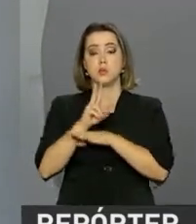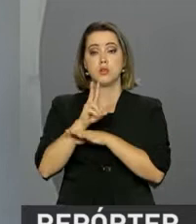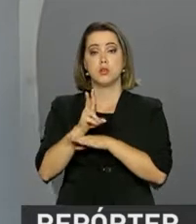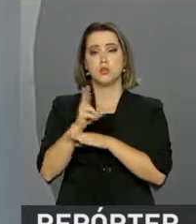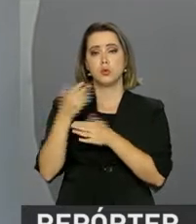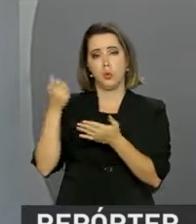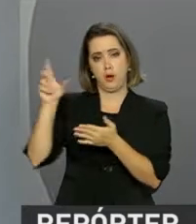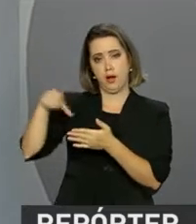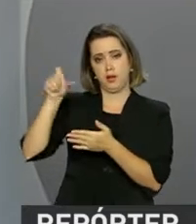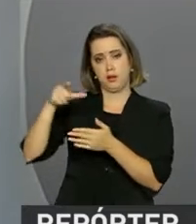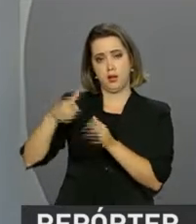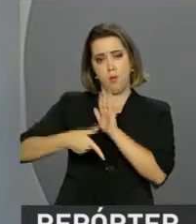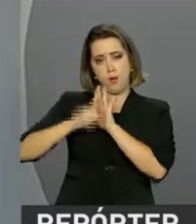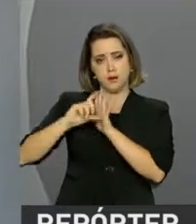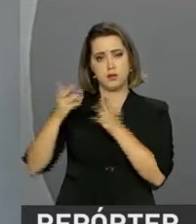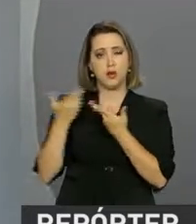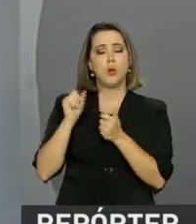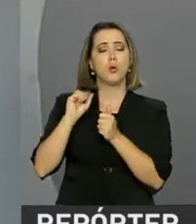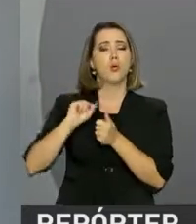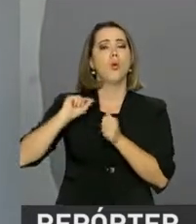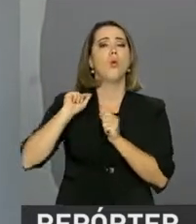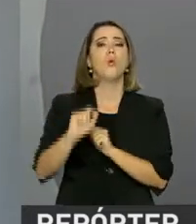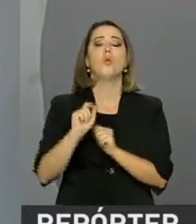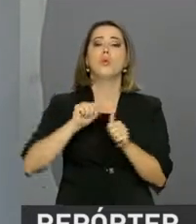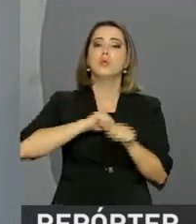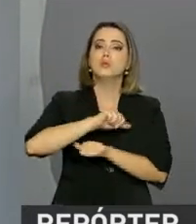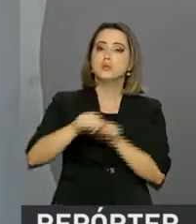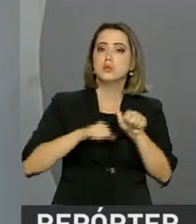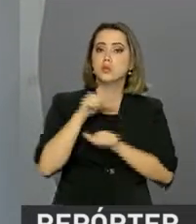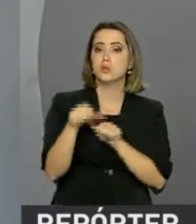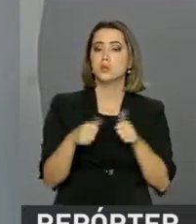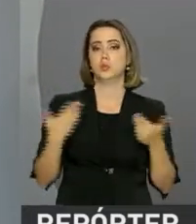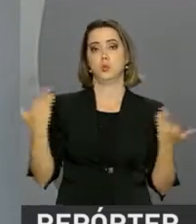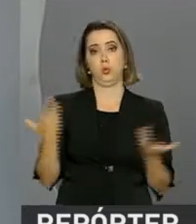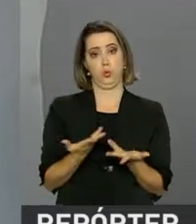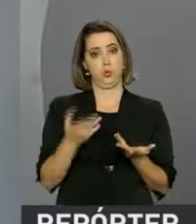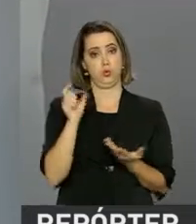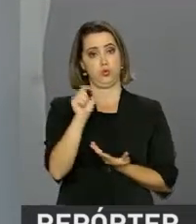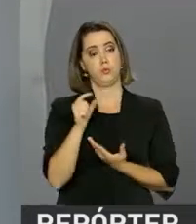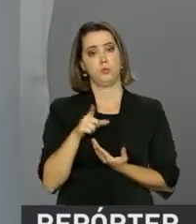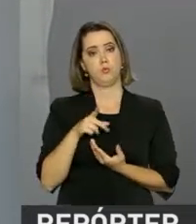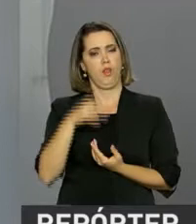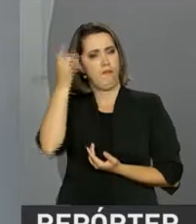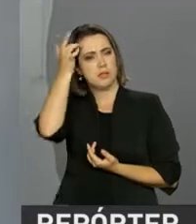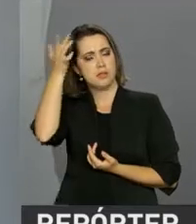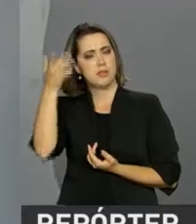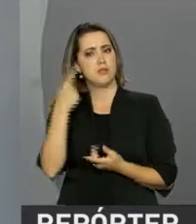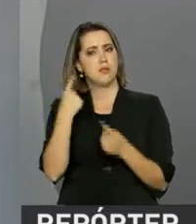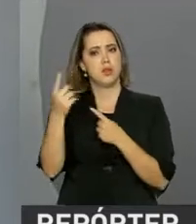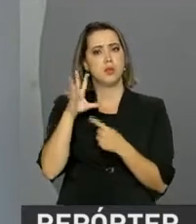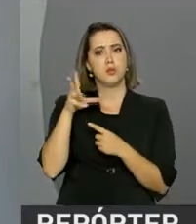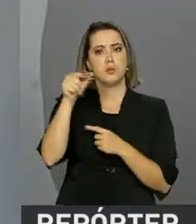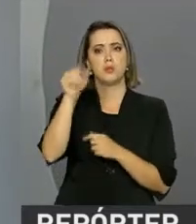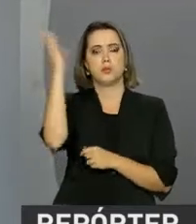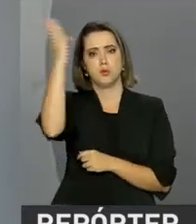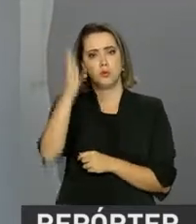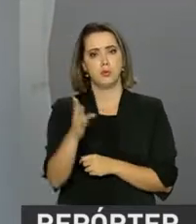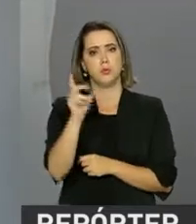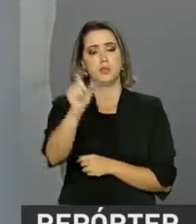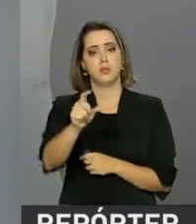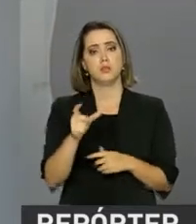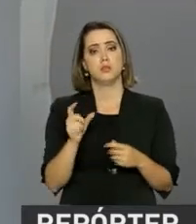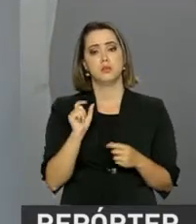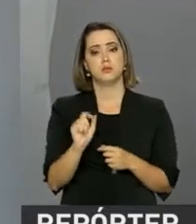começa a partir de hoje a vigorar no país e que vai facilitar aí pra todos os brasileiros